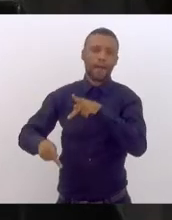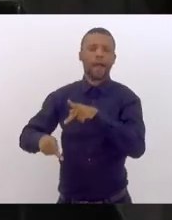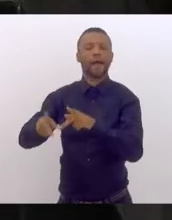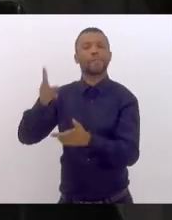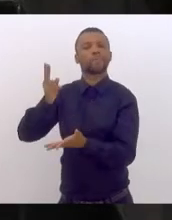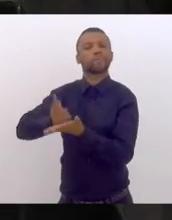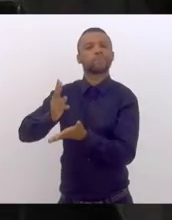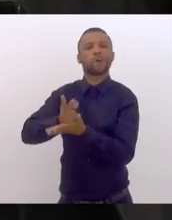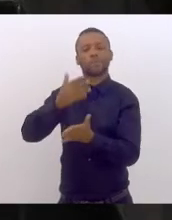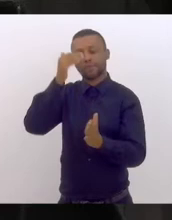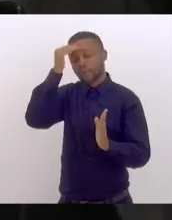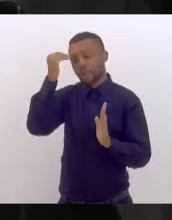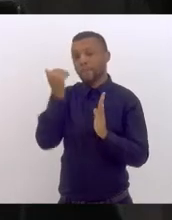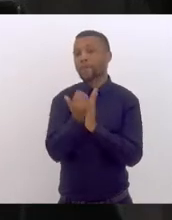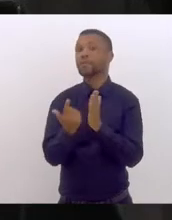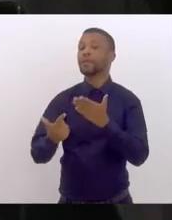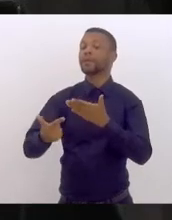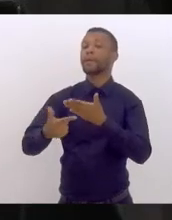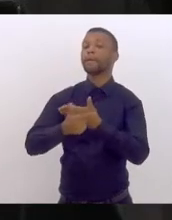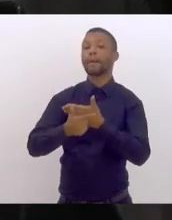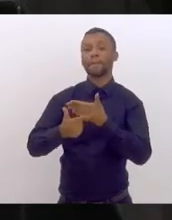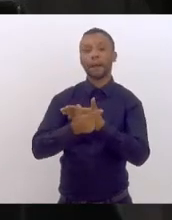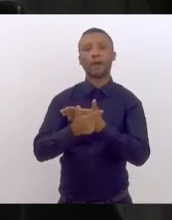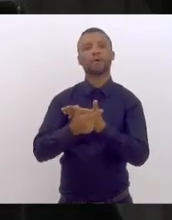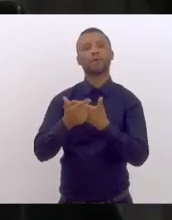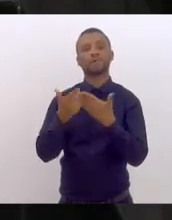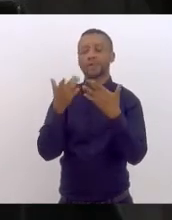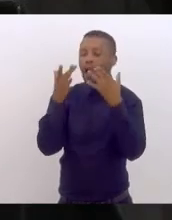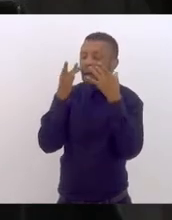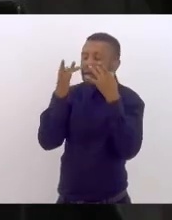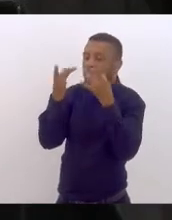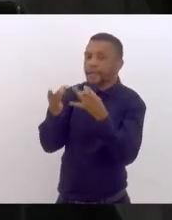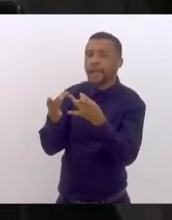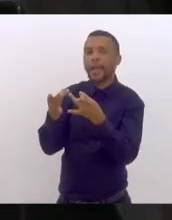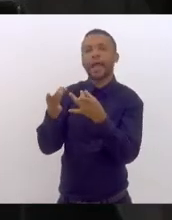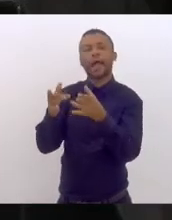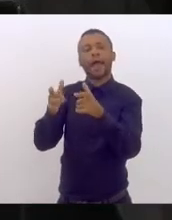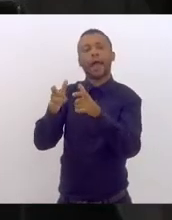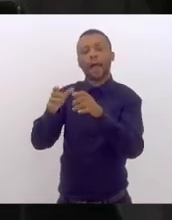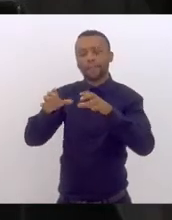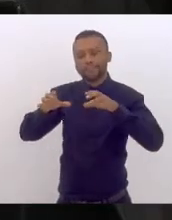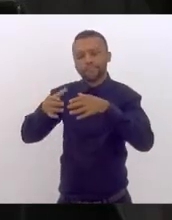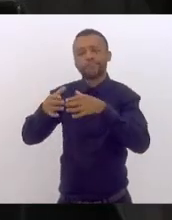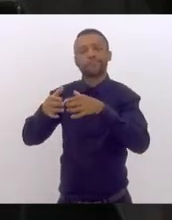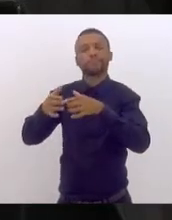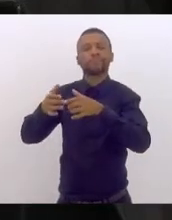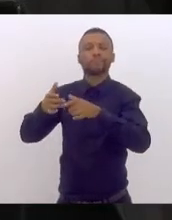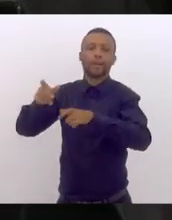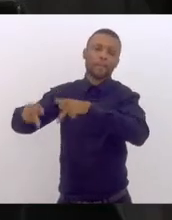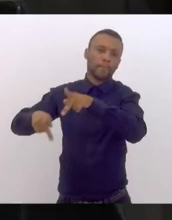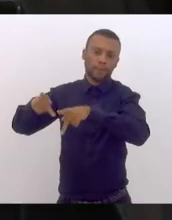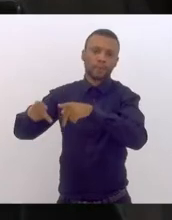e esse papel articulador mesmo comprida de papel de atender maciçamente à população trabalhadora